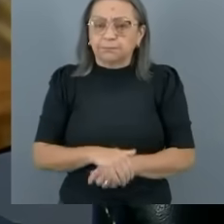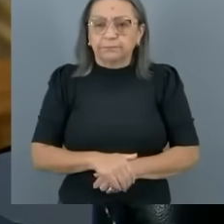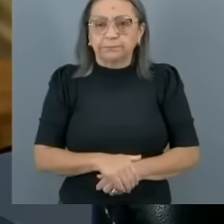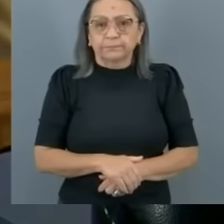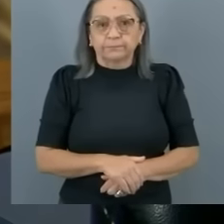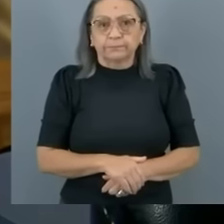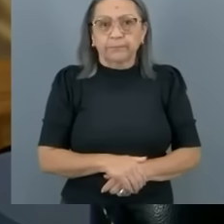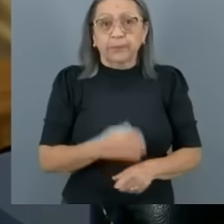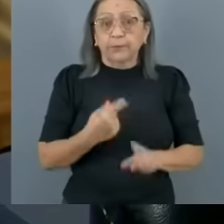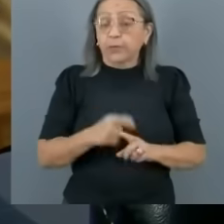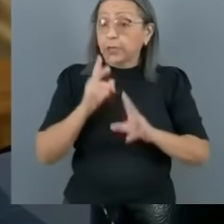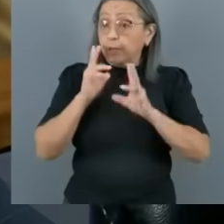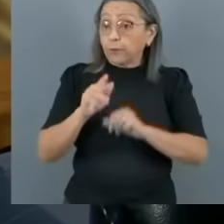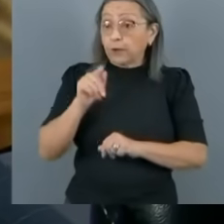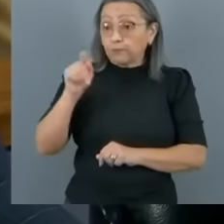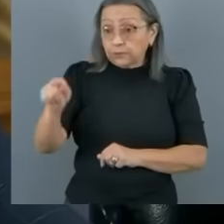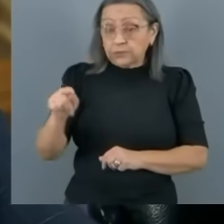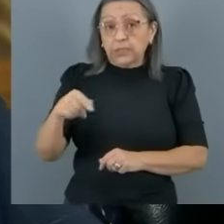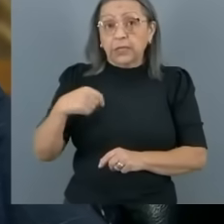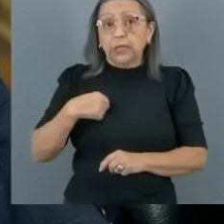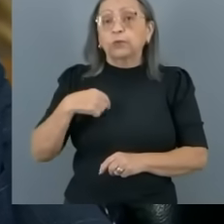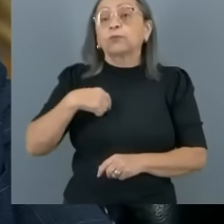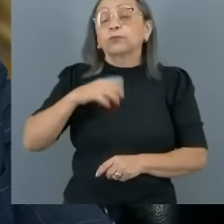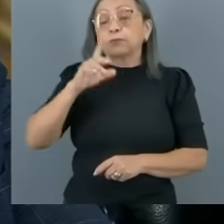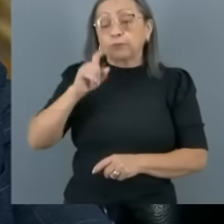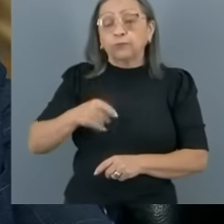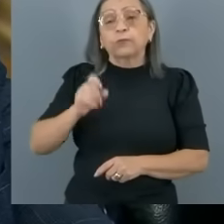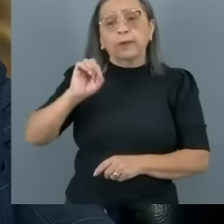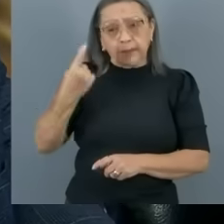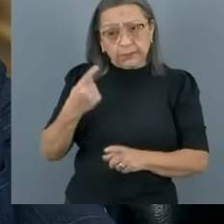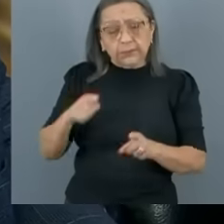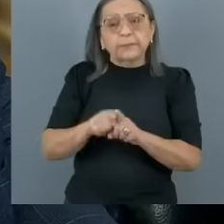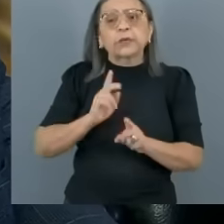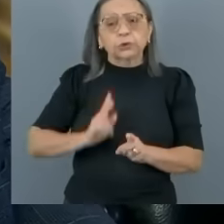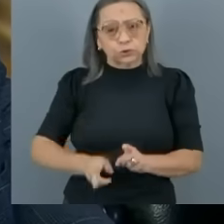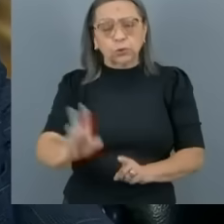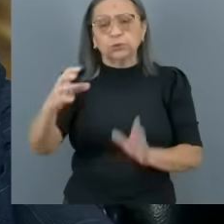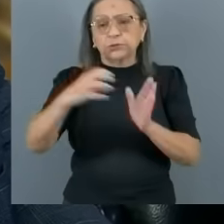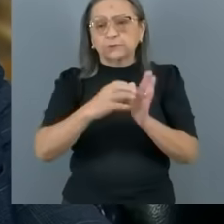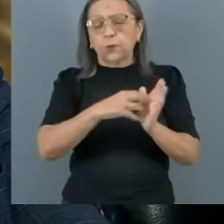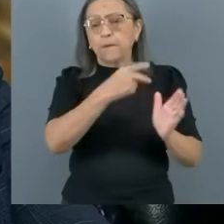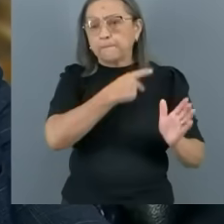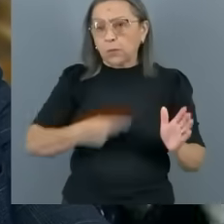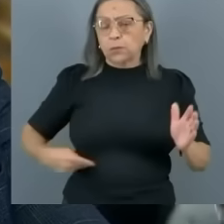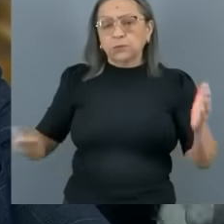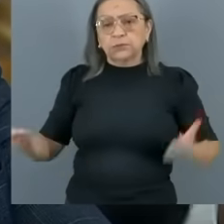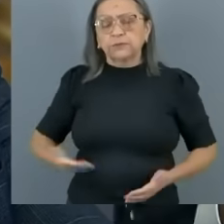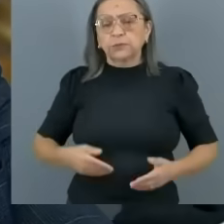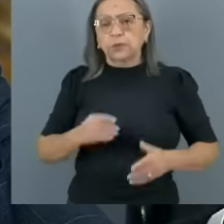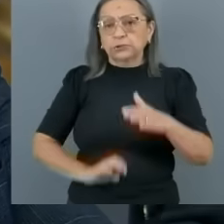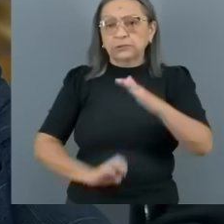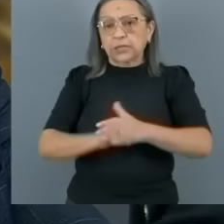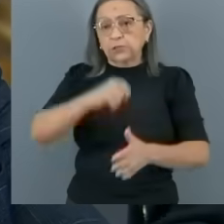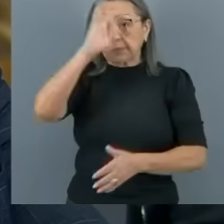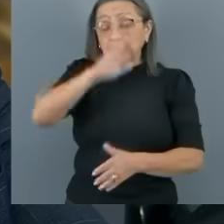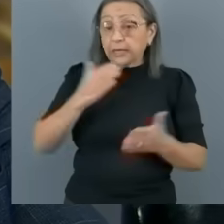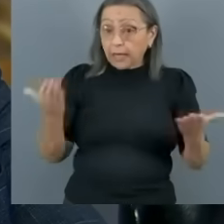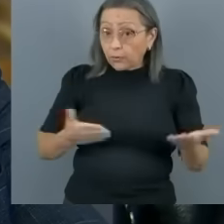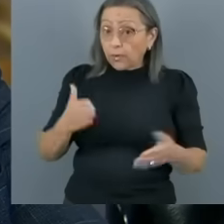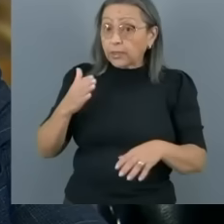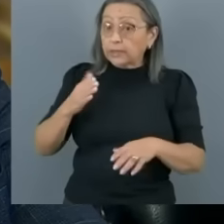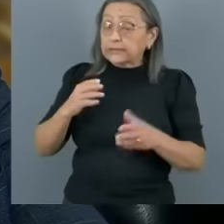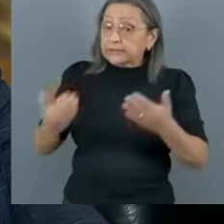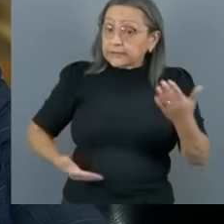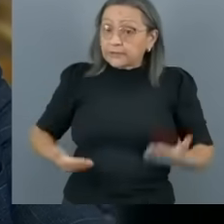Porque, como Vossa Excelência, fui e sou servidor público, servindo ao Estado brasileiro e agora servindo ao meu país como senador da